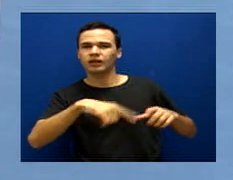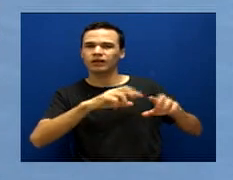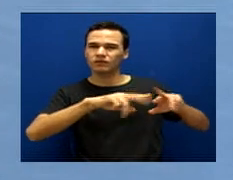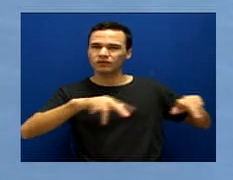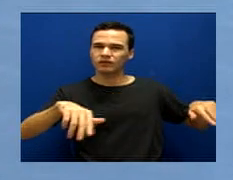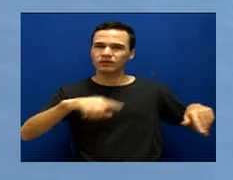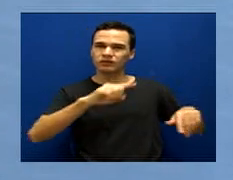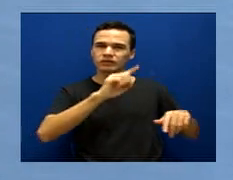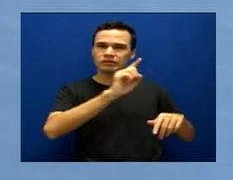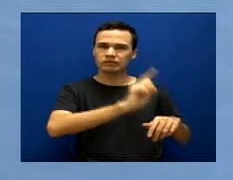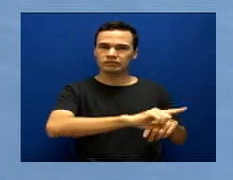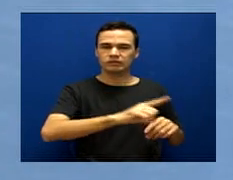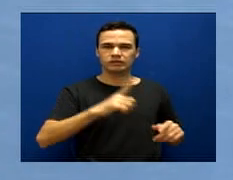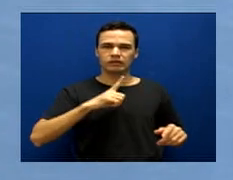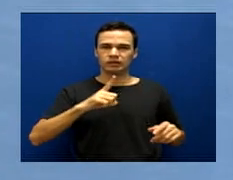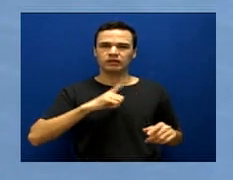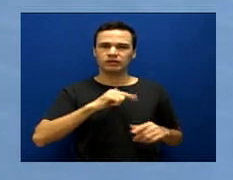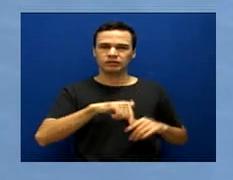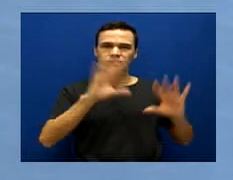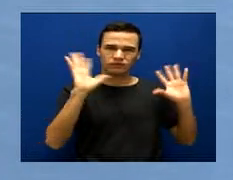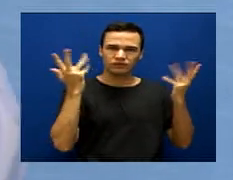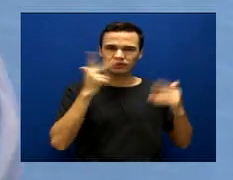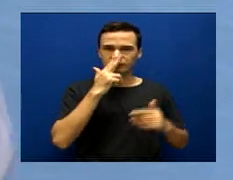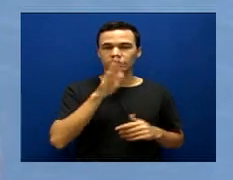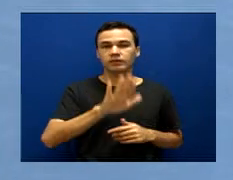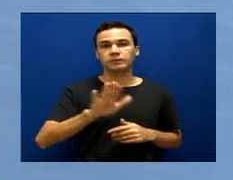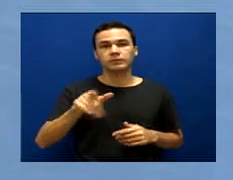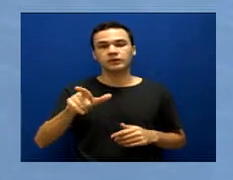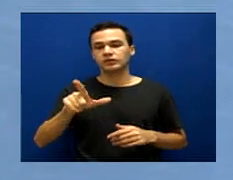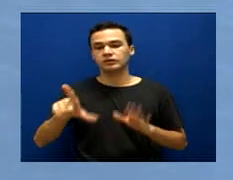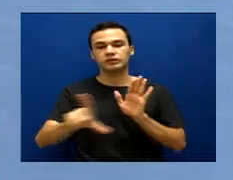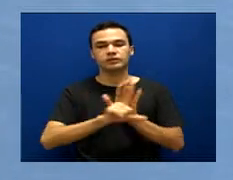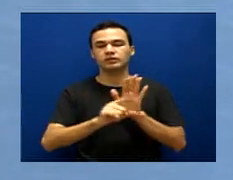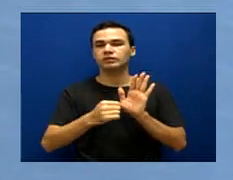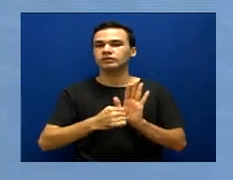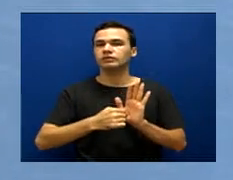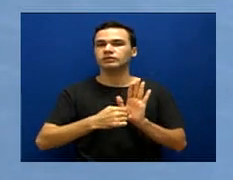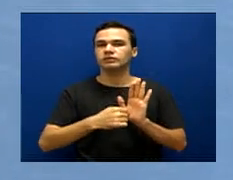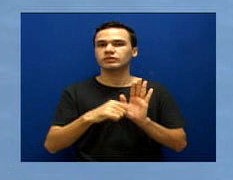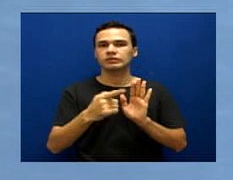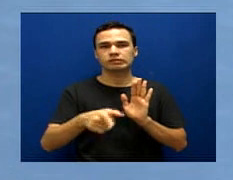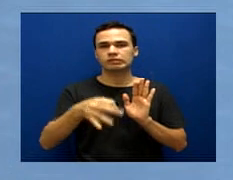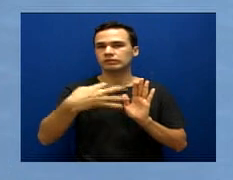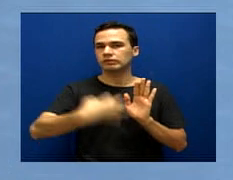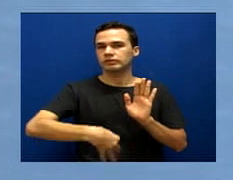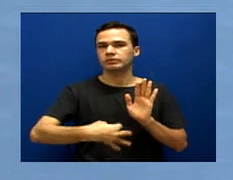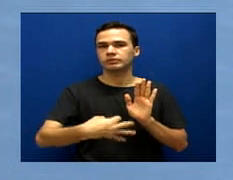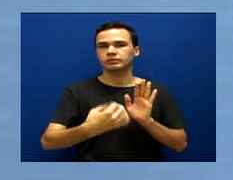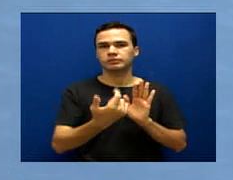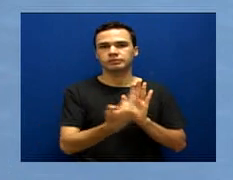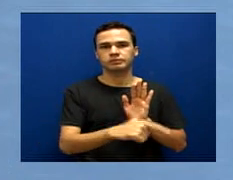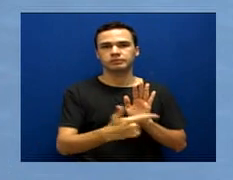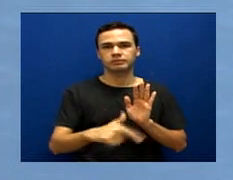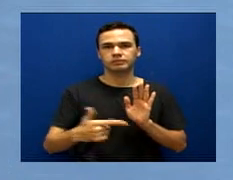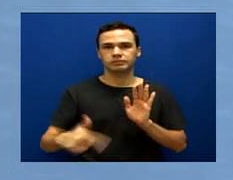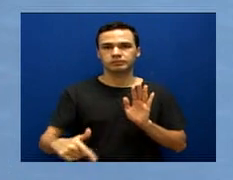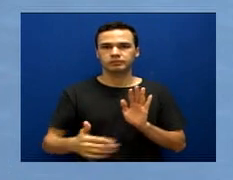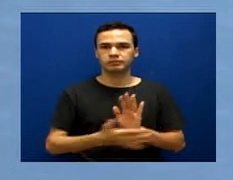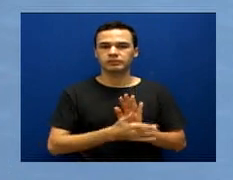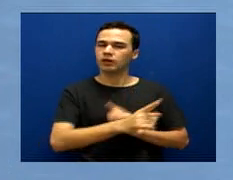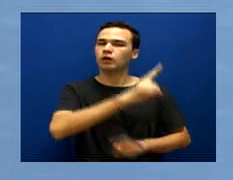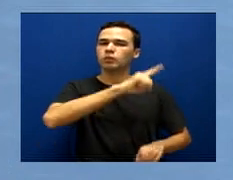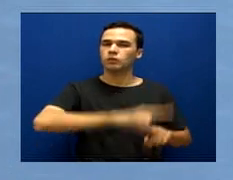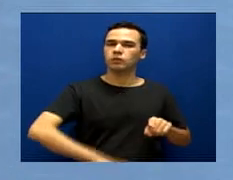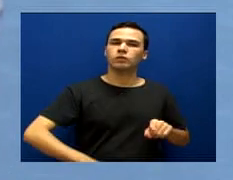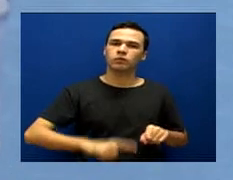lei. Temos bastante leis, perfeito, leis boas, mas não temos uma lei eficiente mesmo, eficiente que